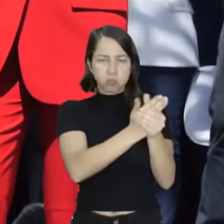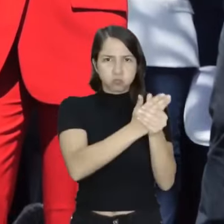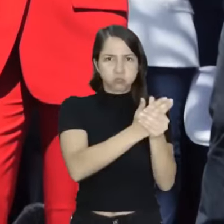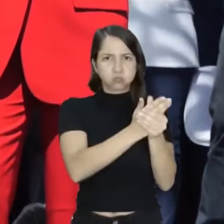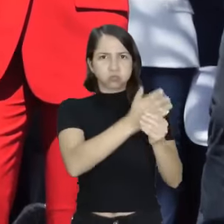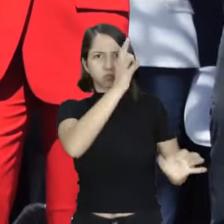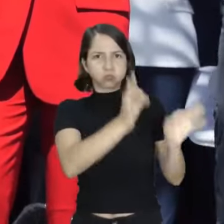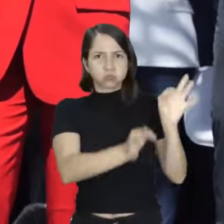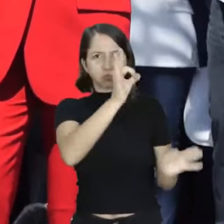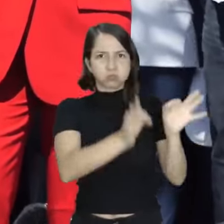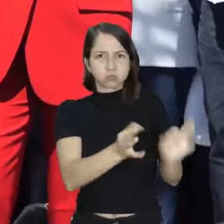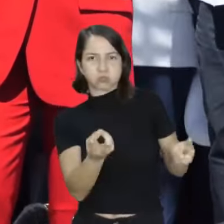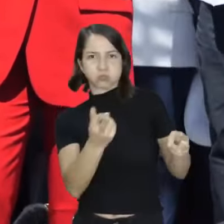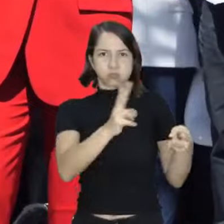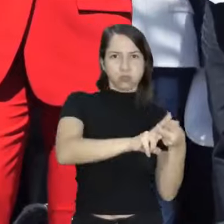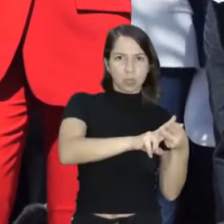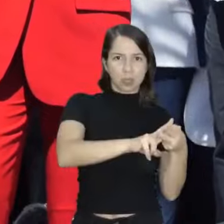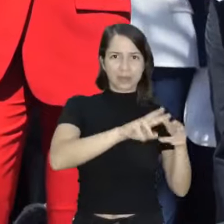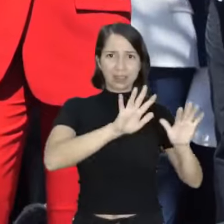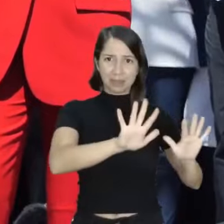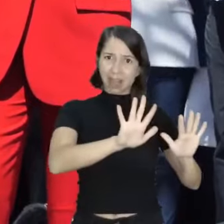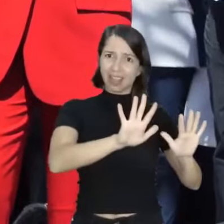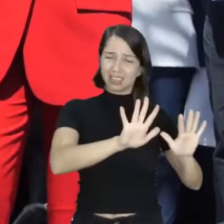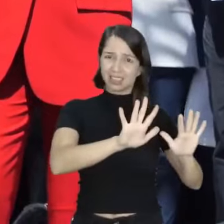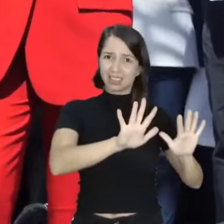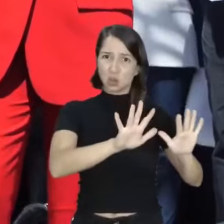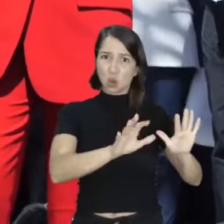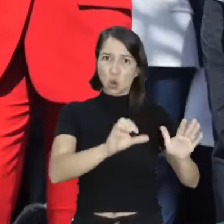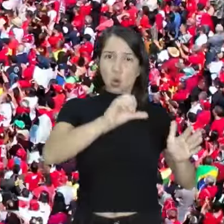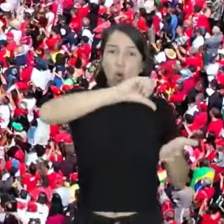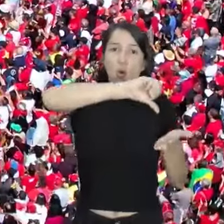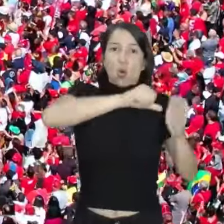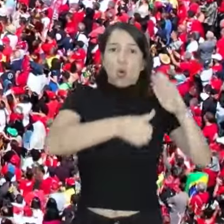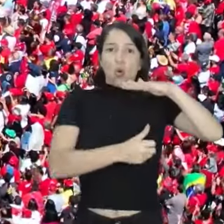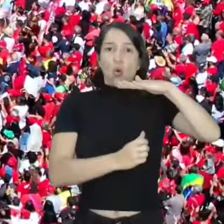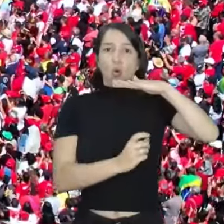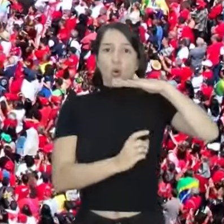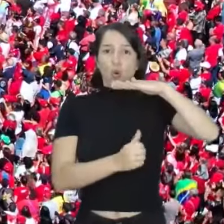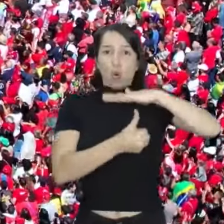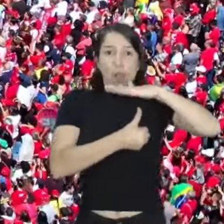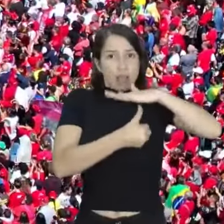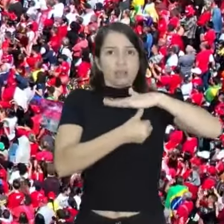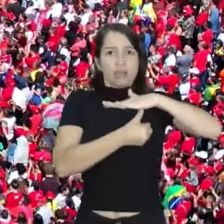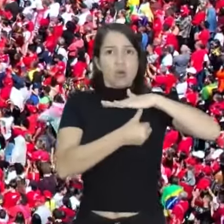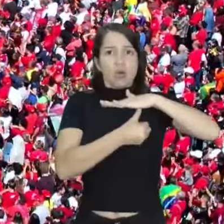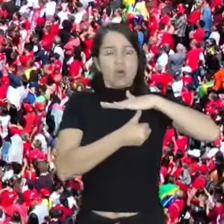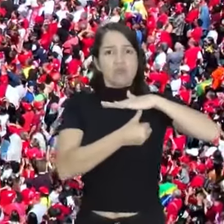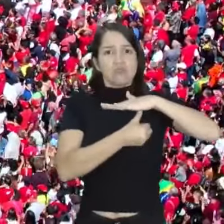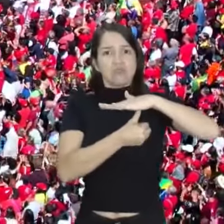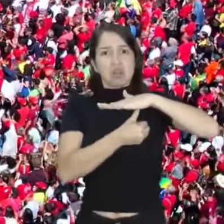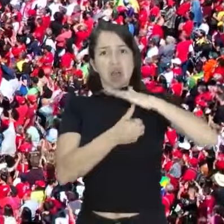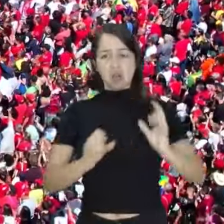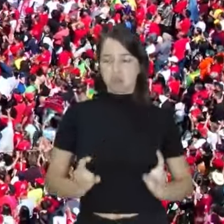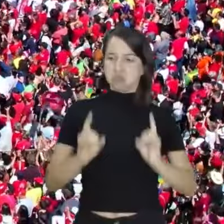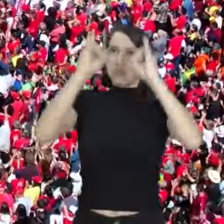em cima, olhando e desce e falando, vai baixinho que vai dar certo essas